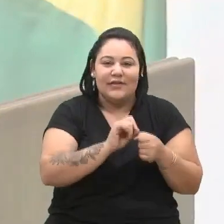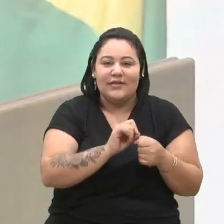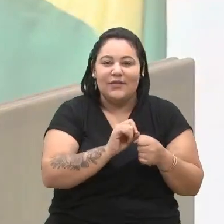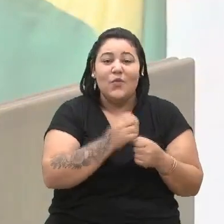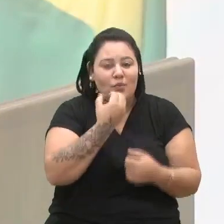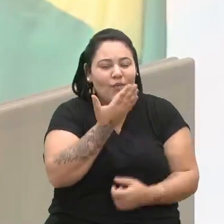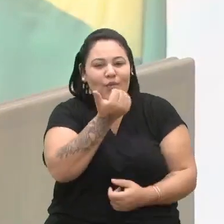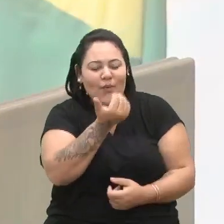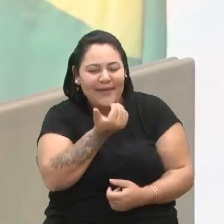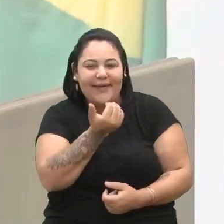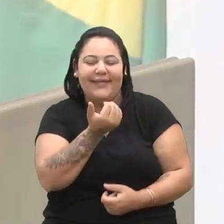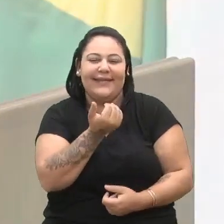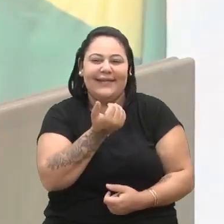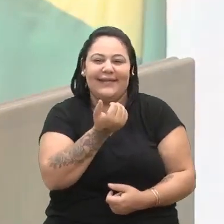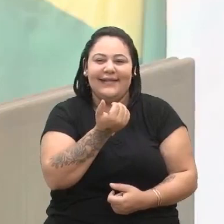crianças. Então,